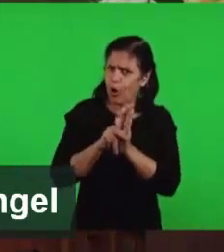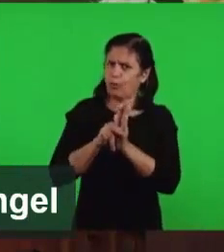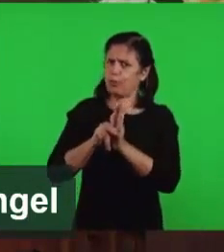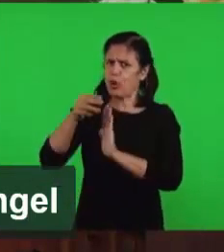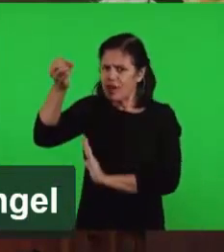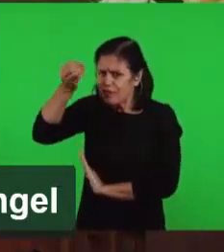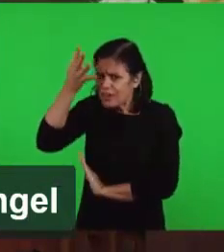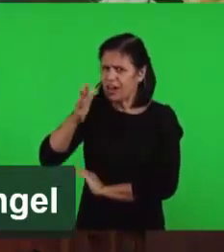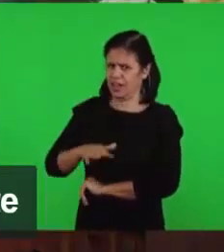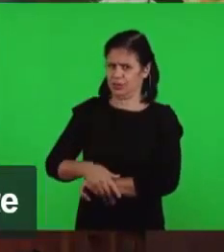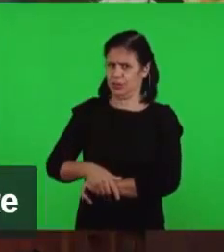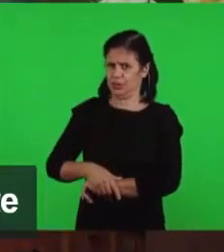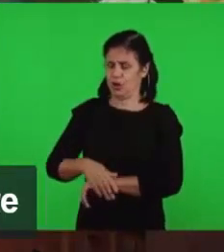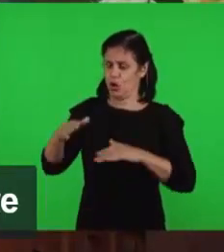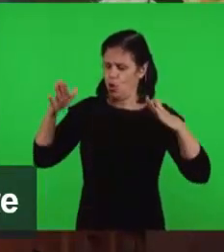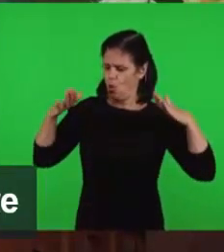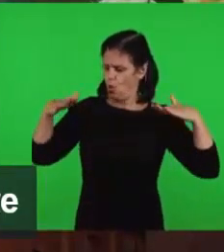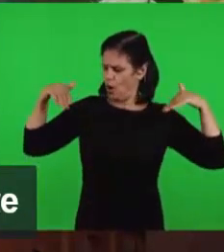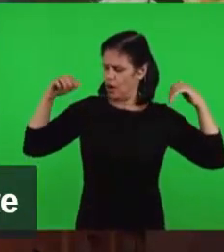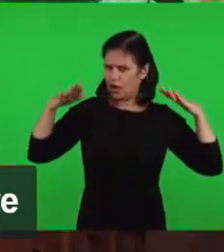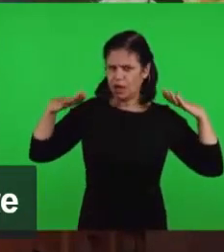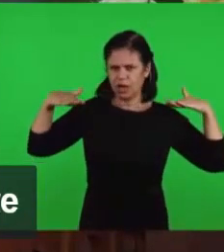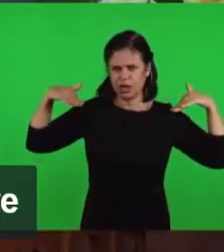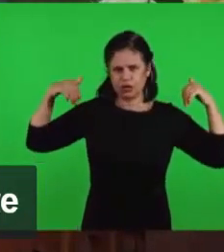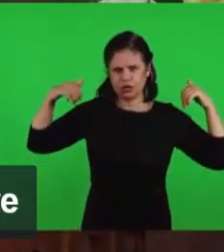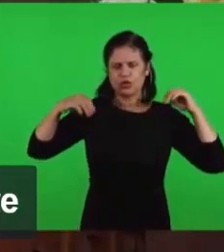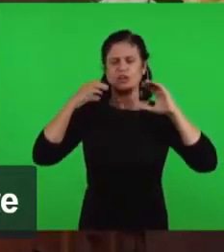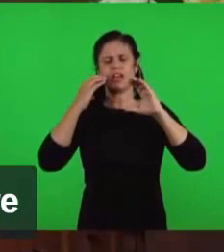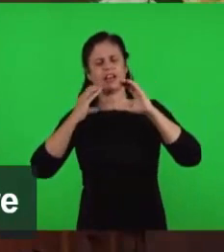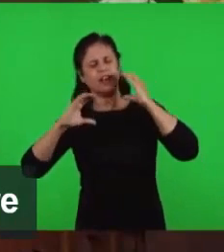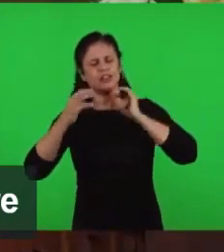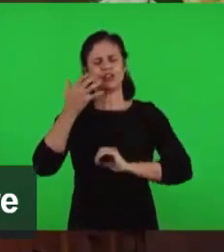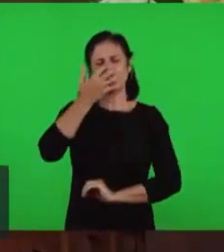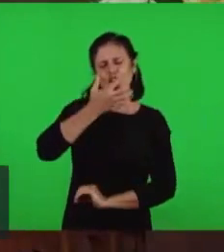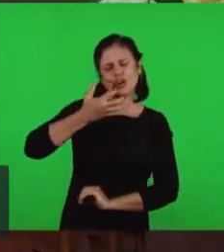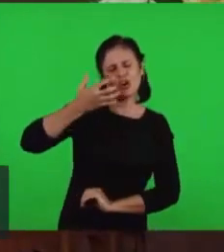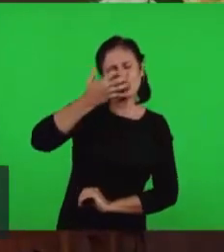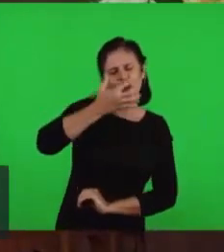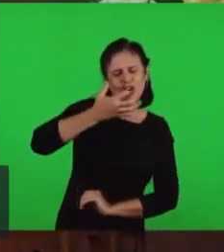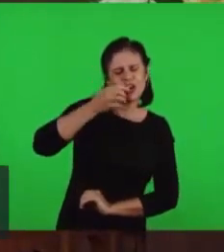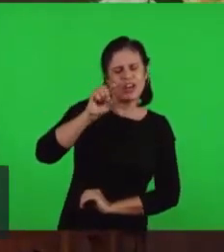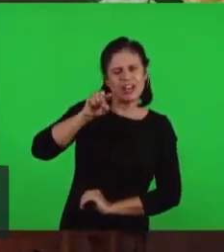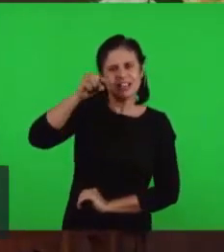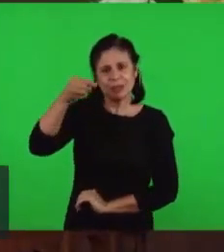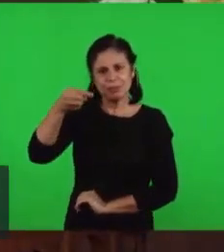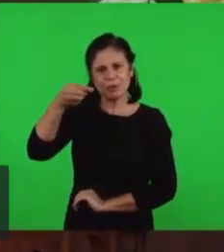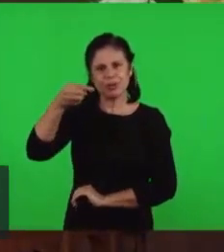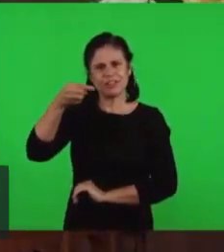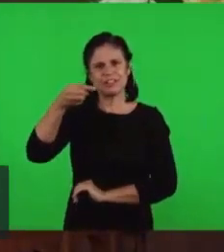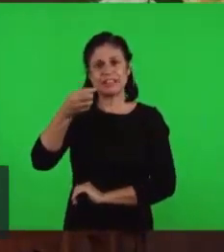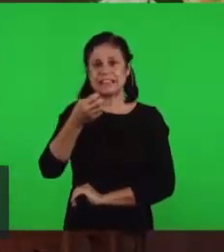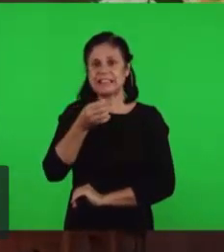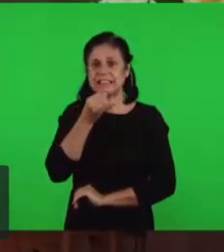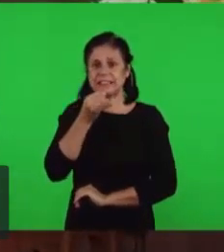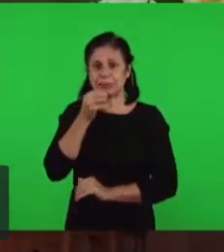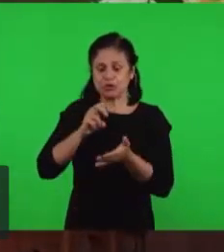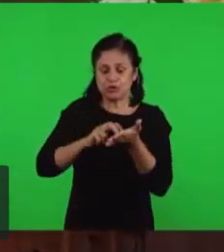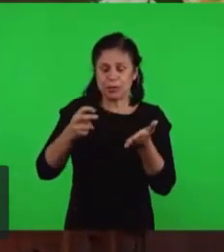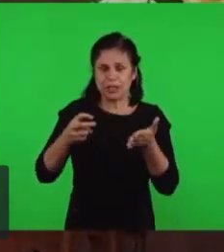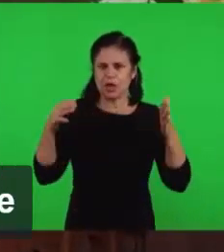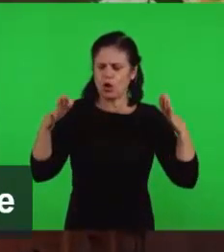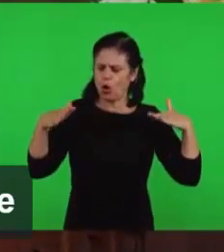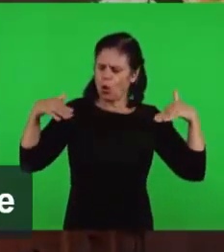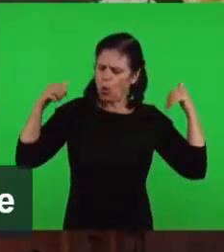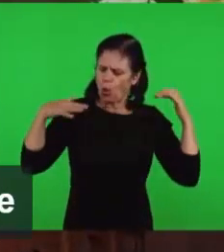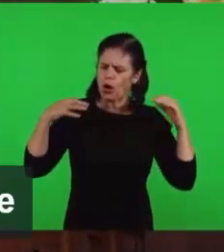foi trazido por um Anjo o anjo cantou hoje de manhã cedo numa cura e de noite ele cantou a igreja catou